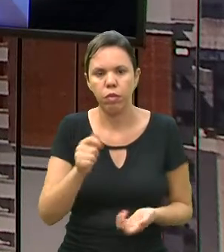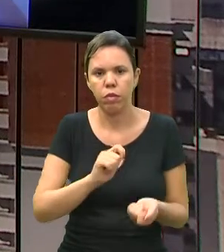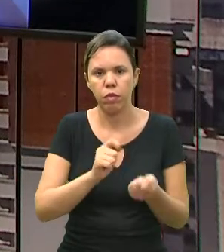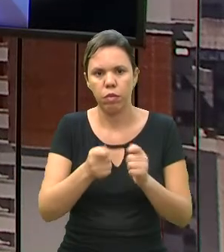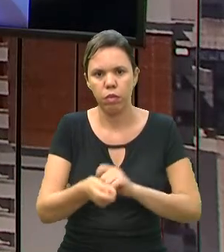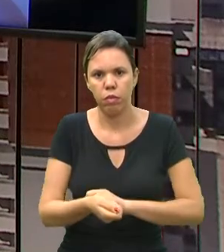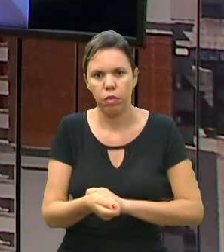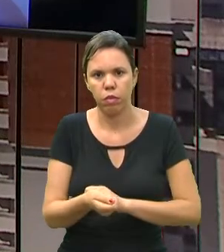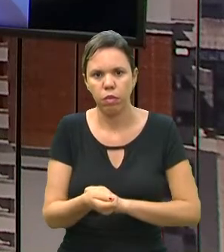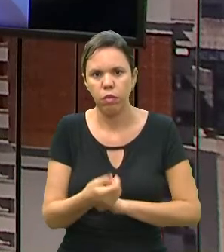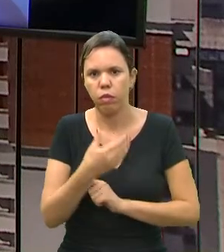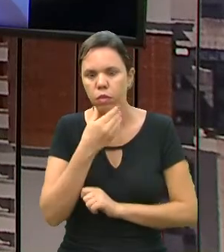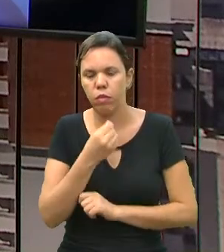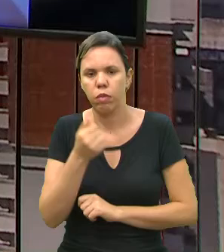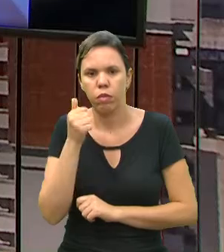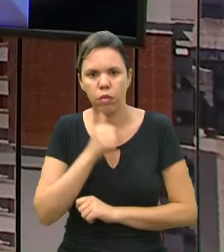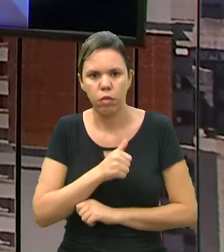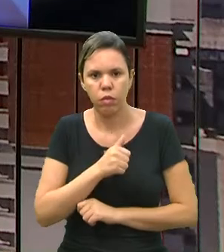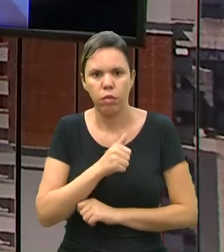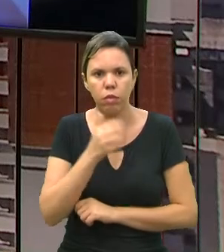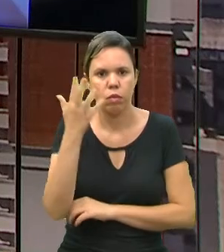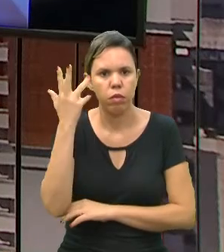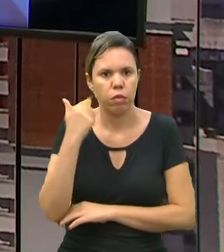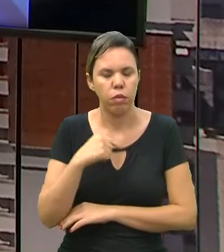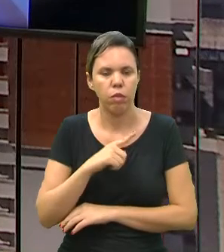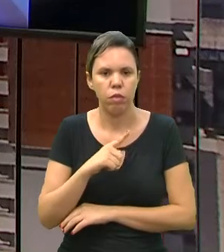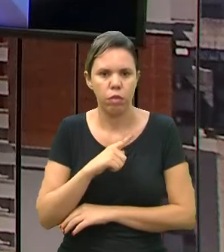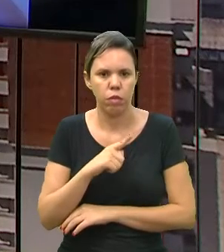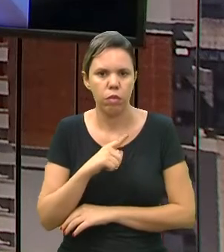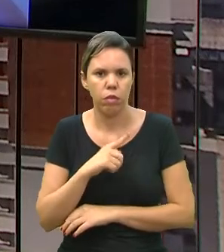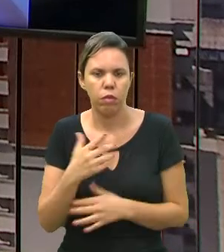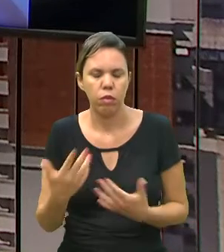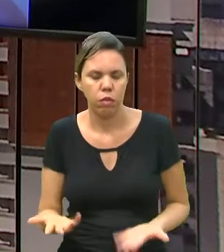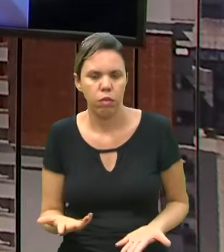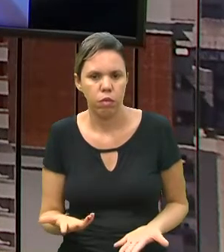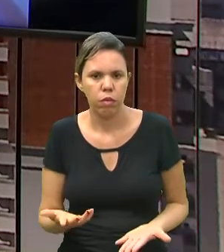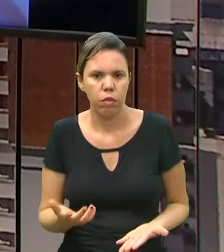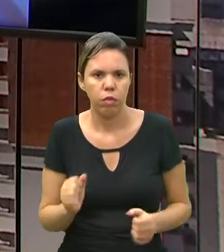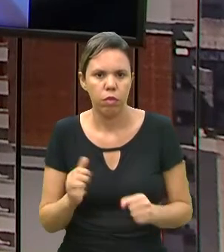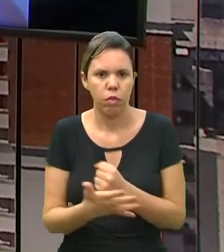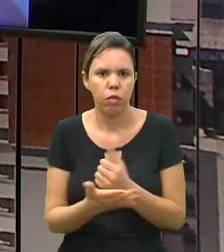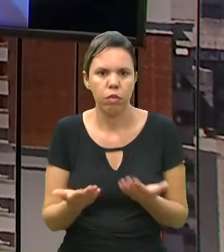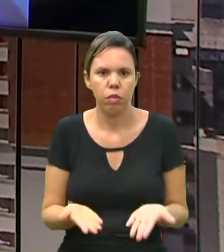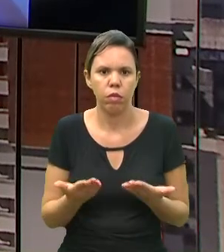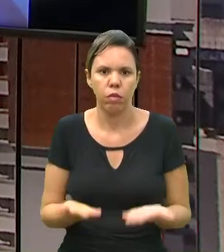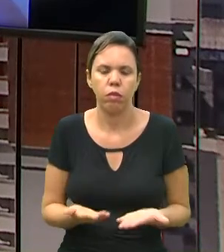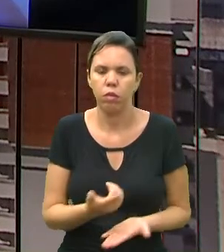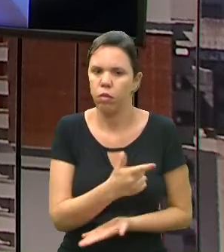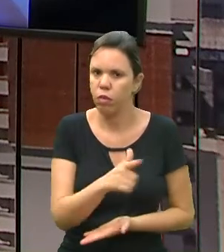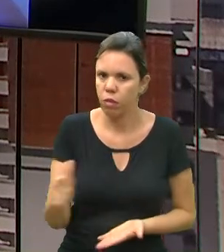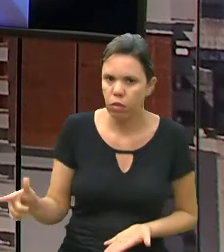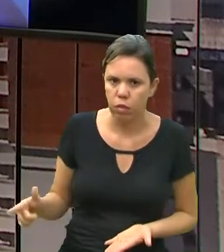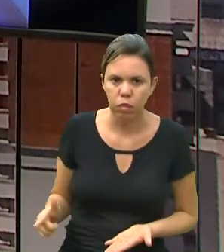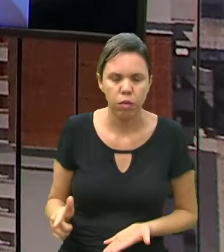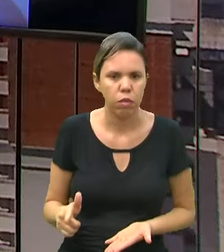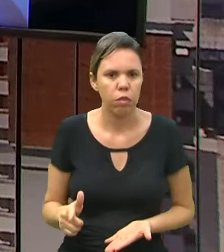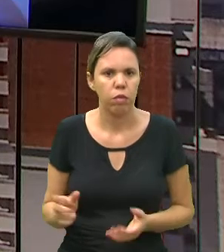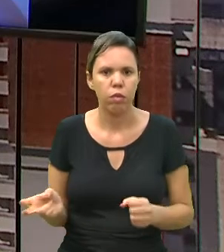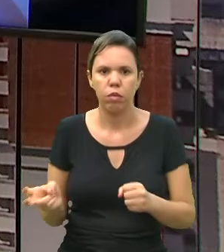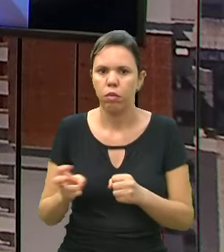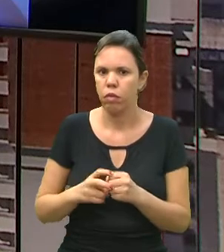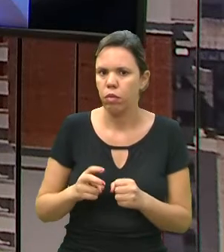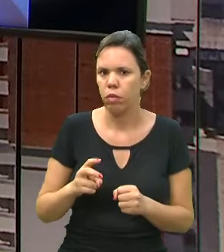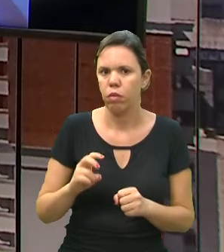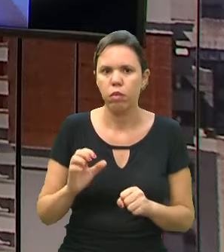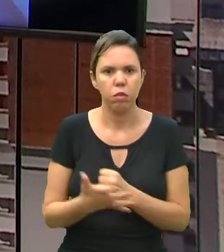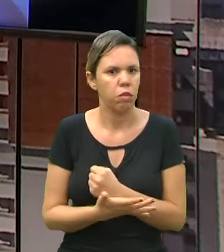mais harmonioso entre homem e natureza, a gente teria ou uma pandemia mais leve ou a gente não teria pandemia de um vírus